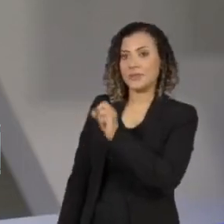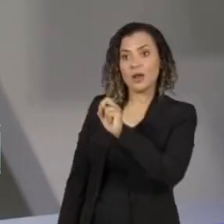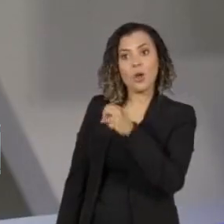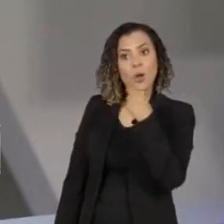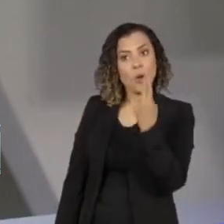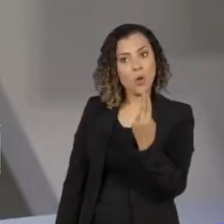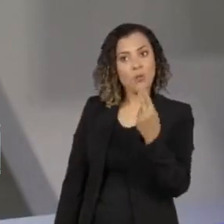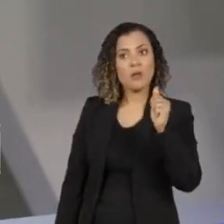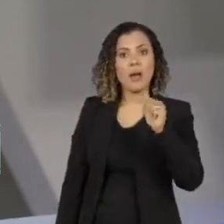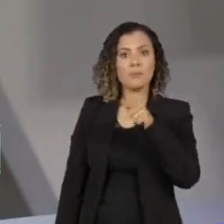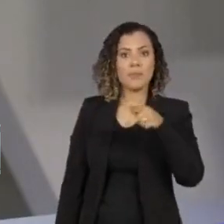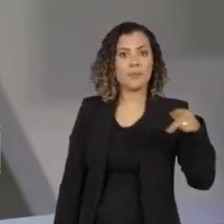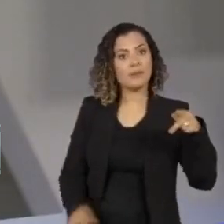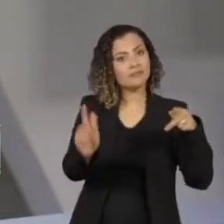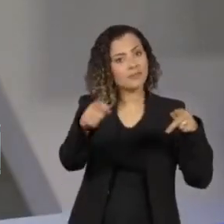Federal disponível para o celular